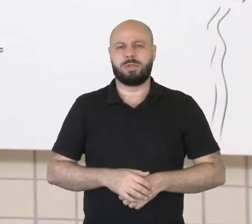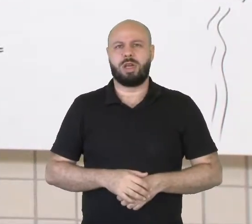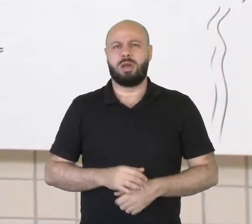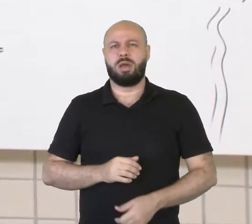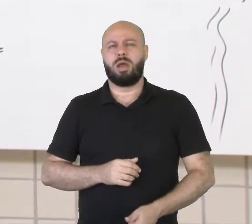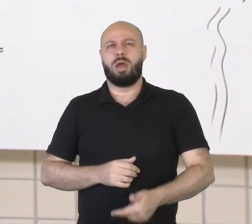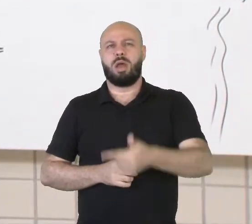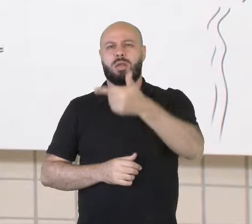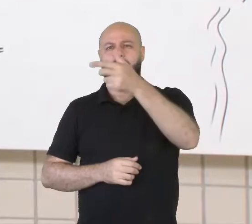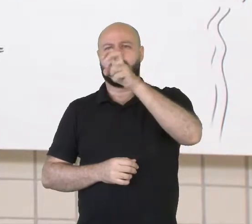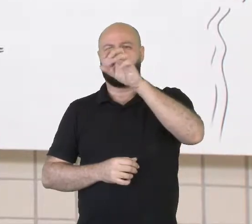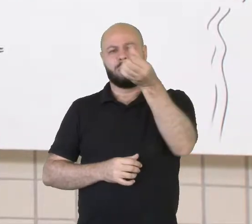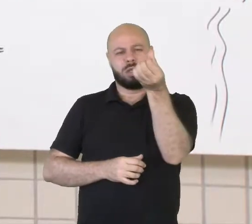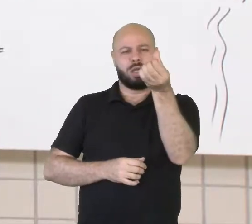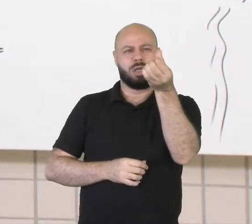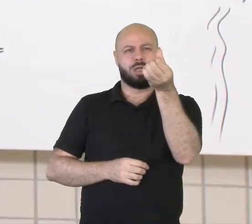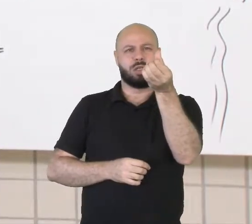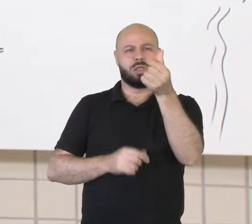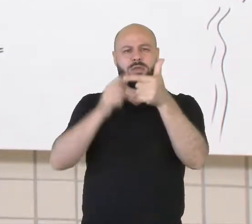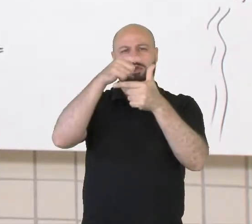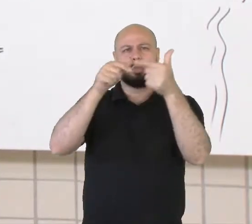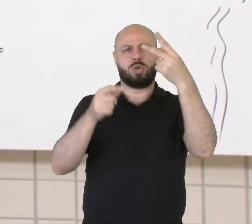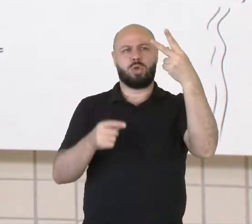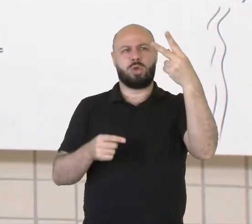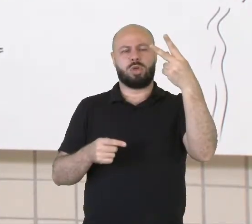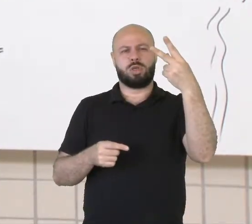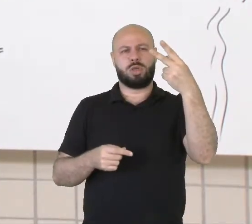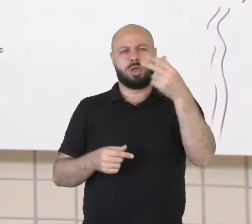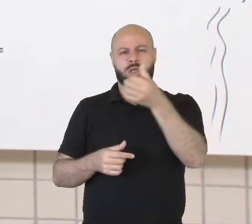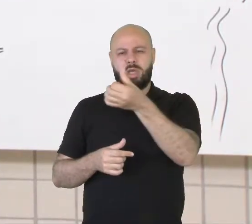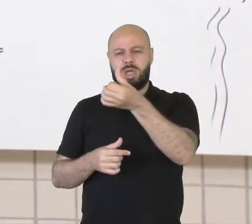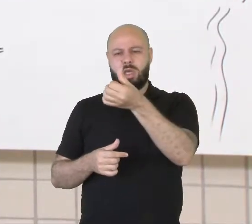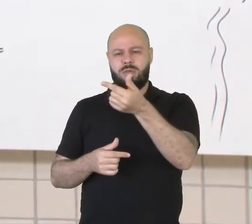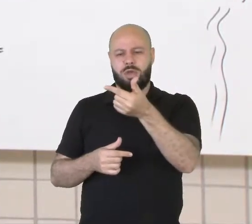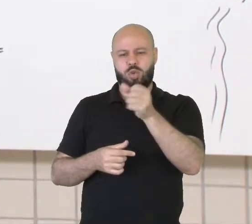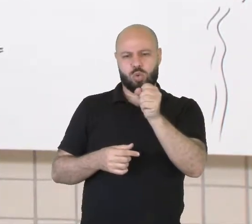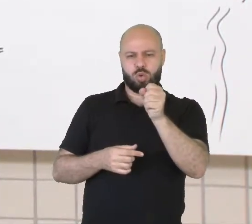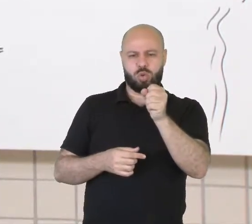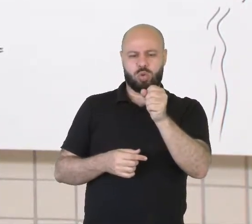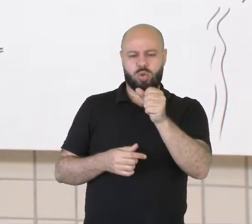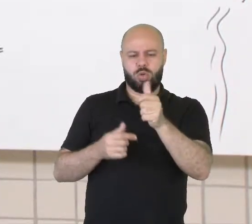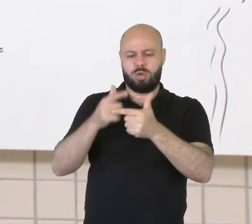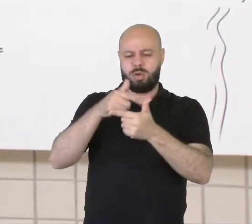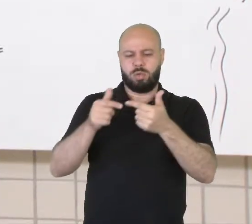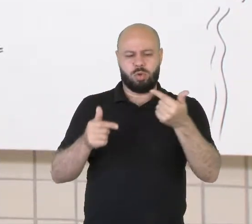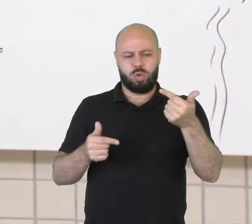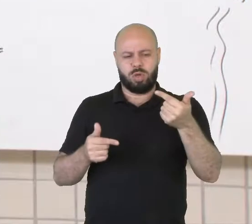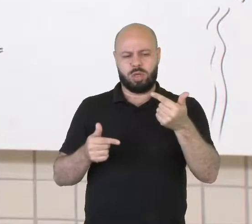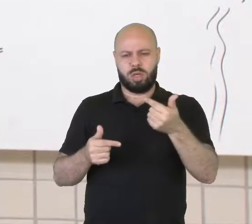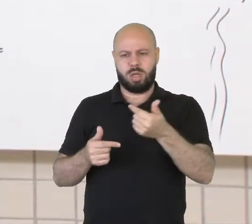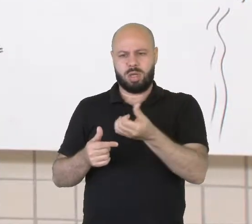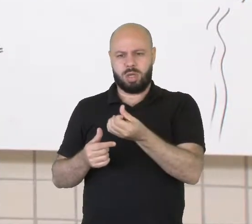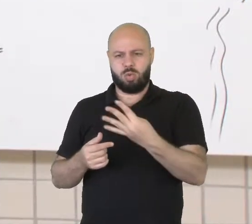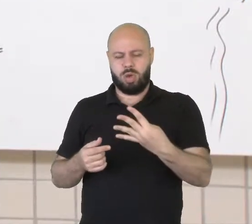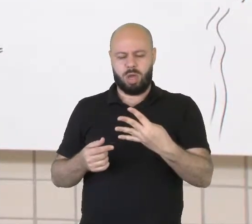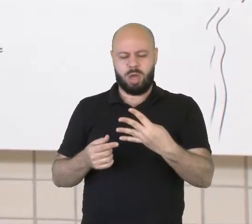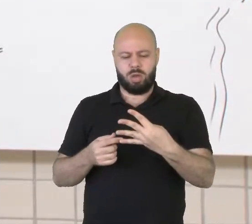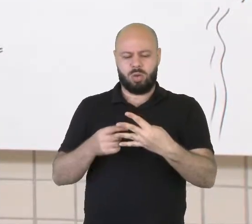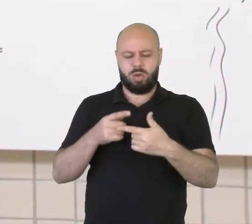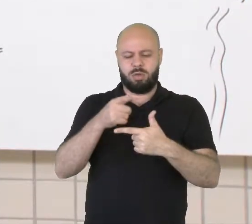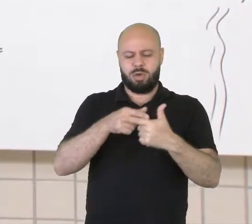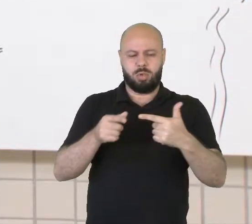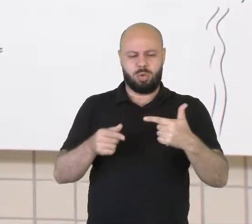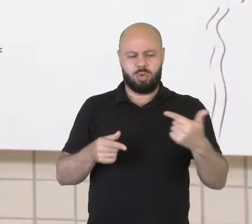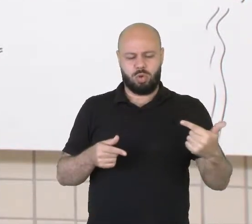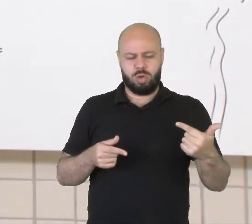Divide por 2 dá 128. Divide por 2 dá 64. Divide por 2 dá 32.